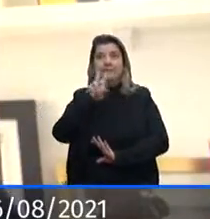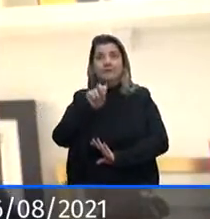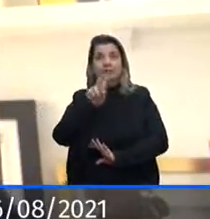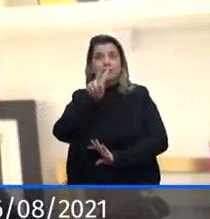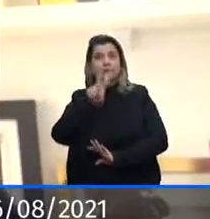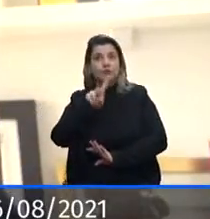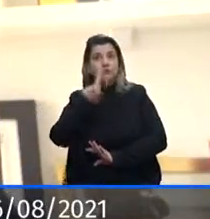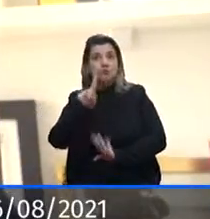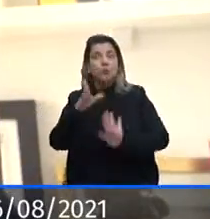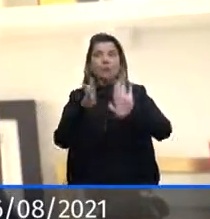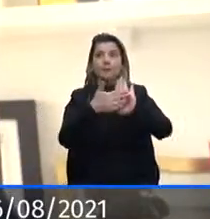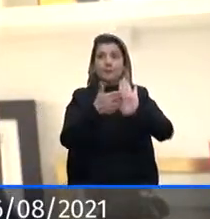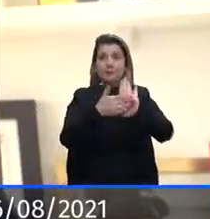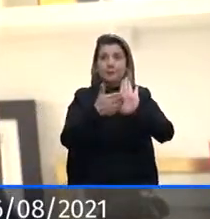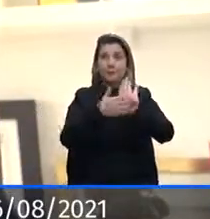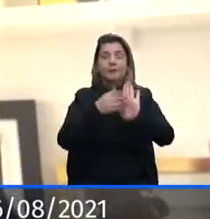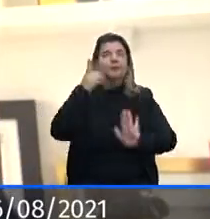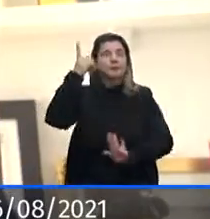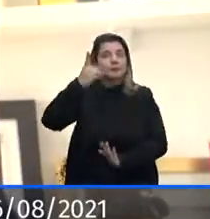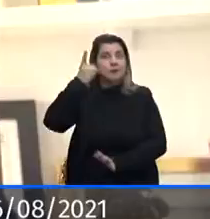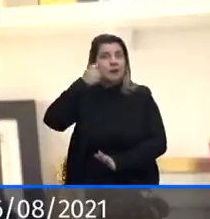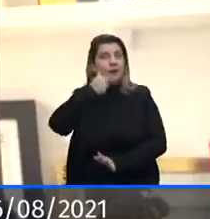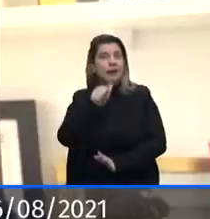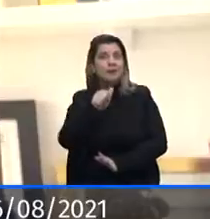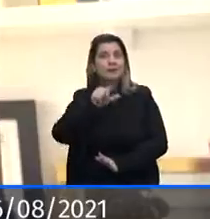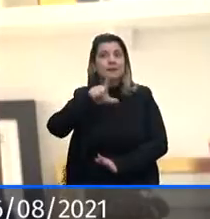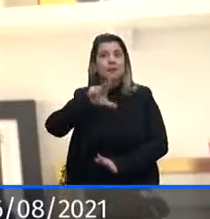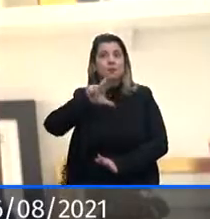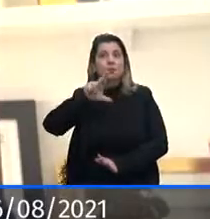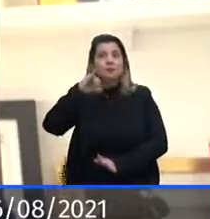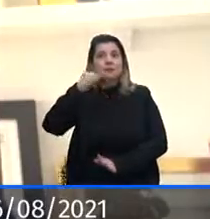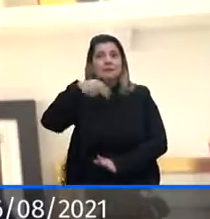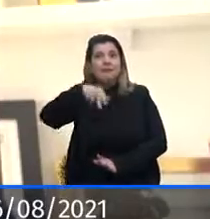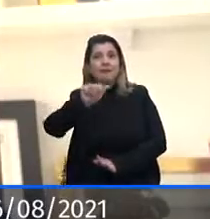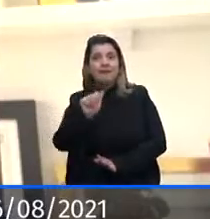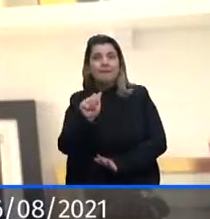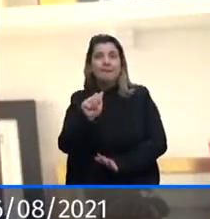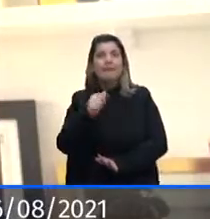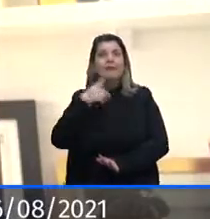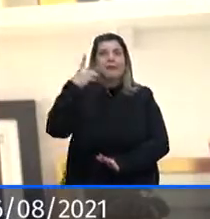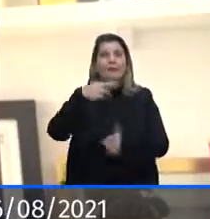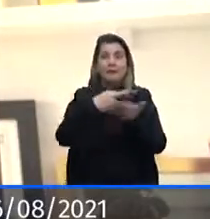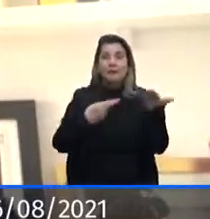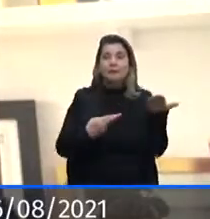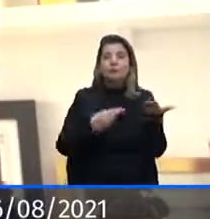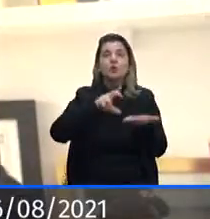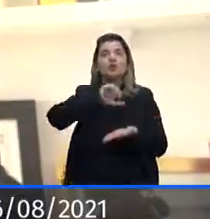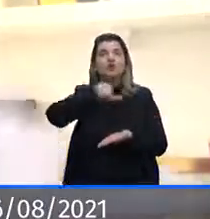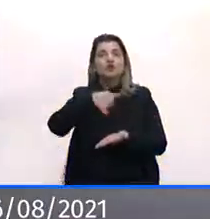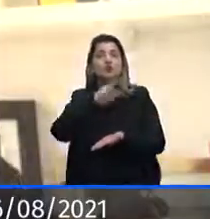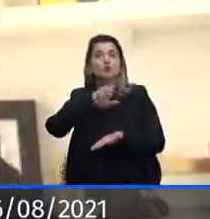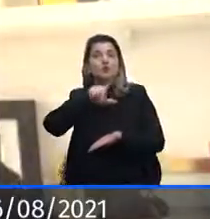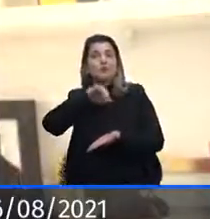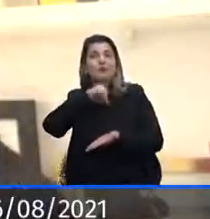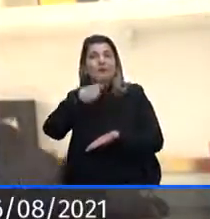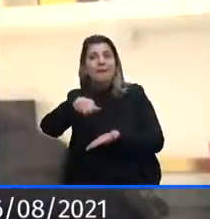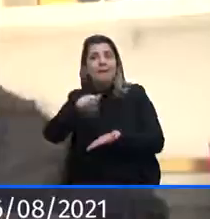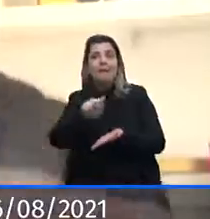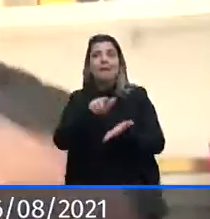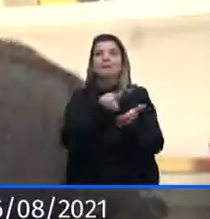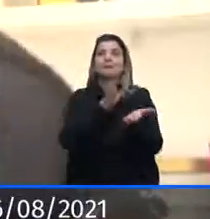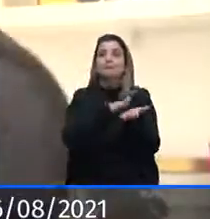99/2021, proponente deputada Luciana Genro, relator deputada Juliana Brizola, data da distribuição